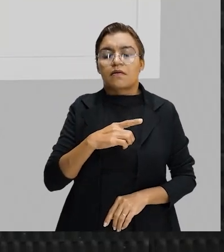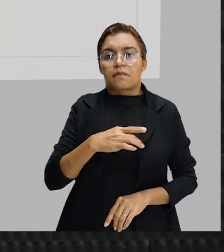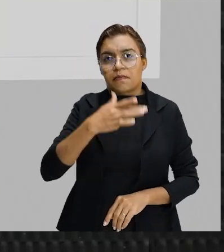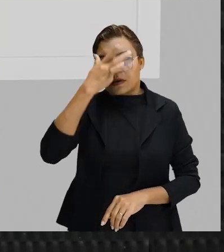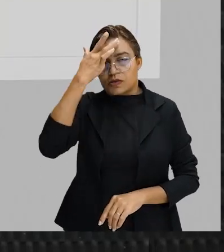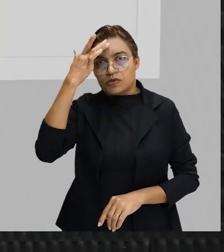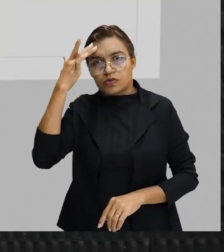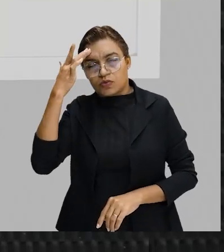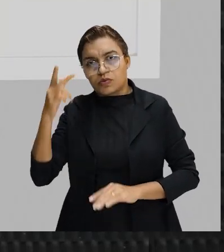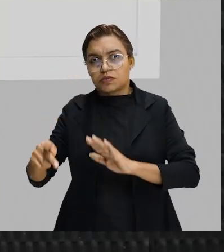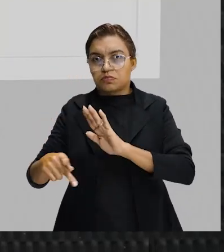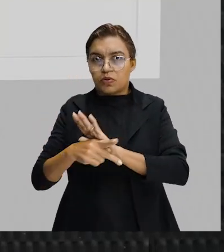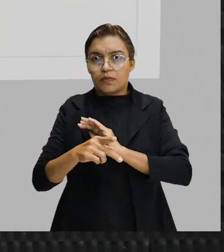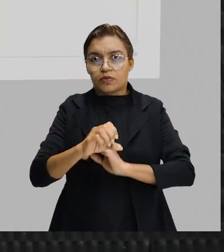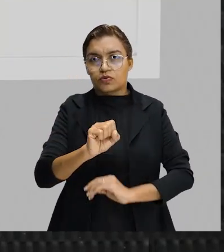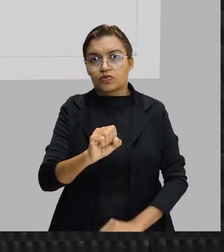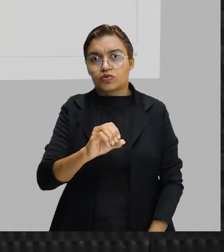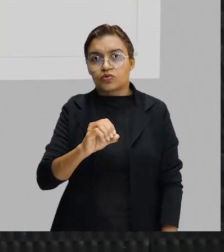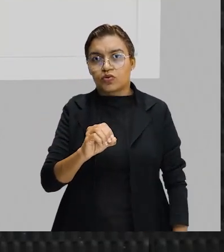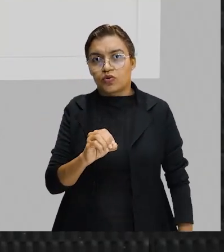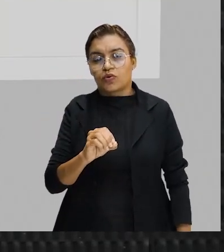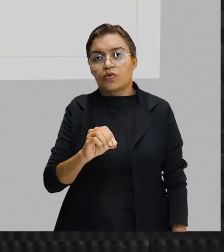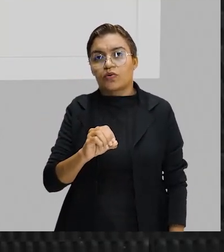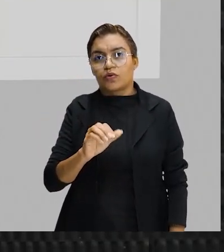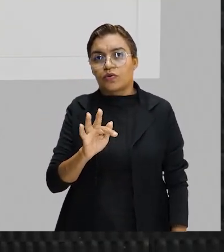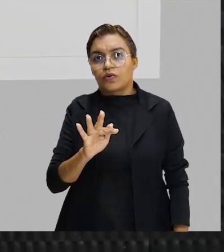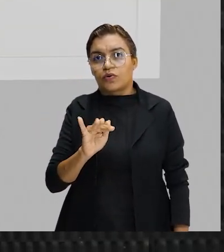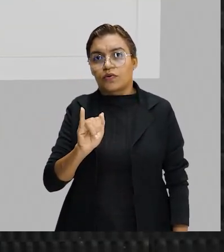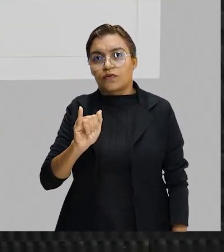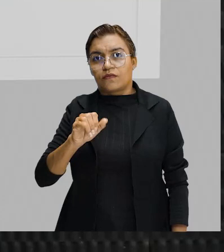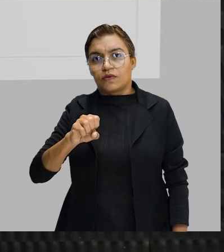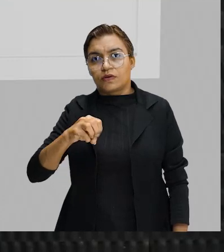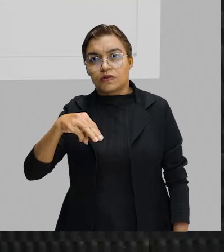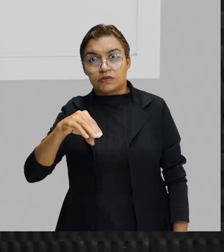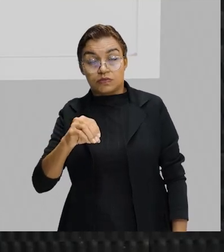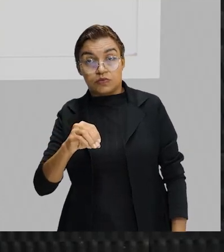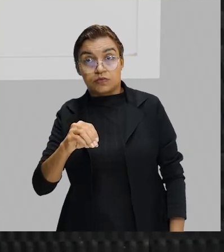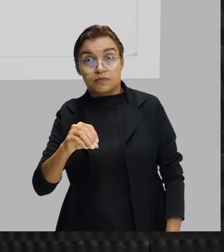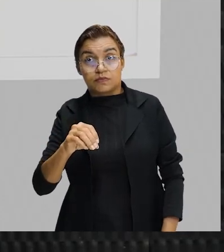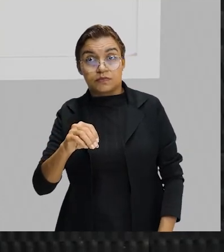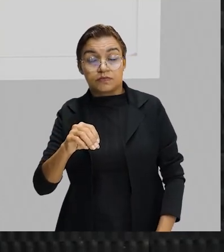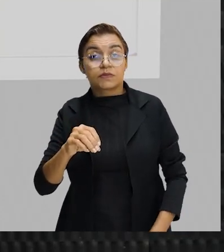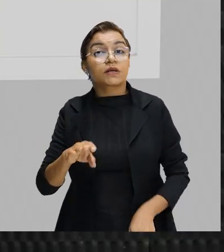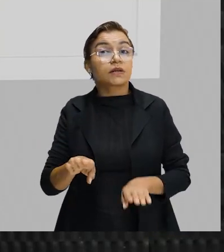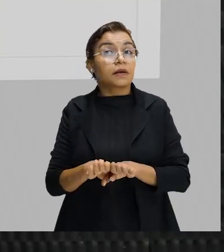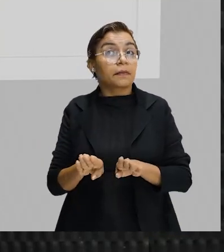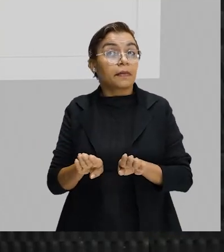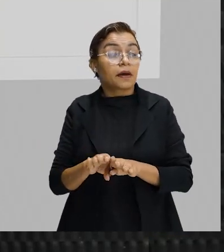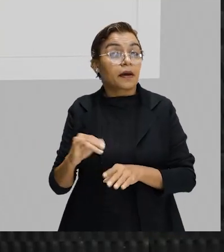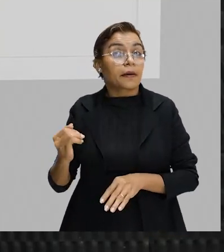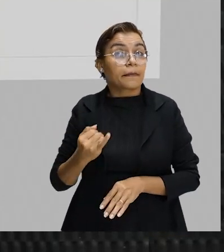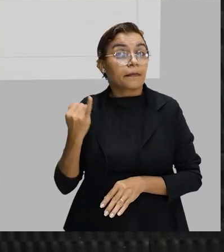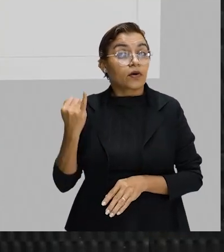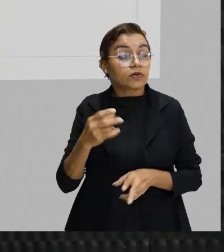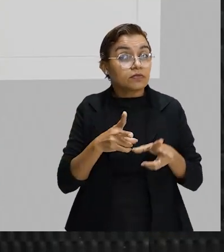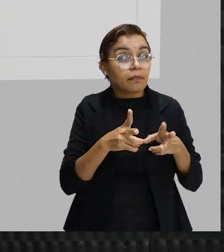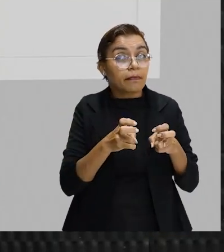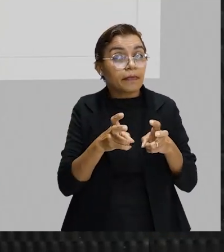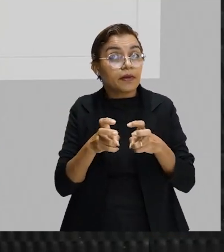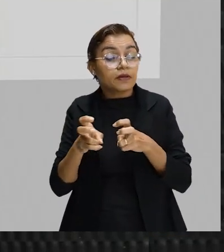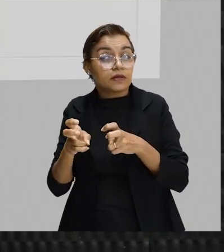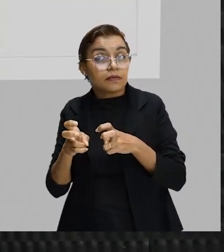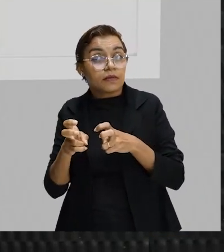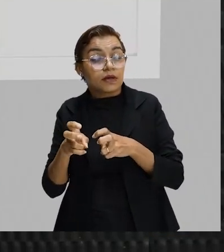muita proeminência. Não é bom negar e fechar os olhos ou não perceber que